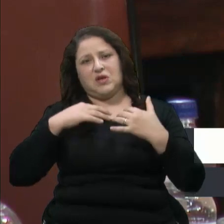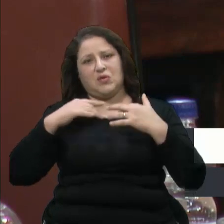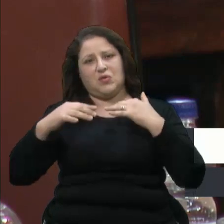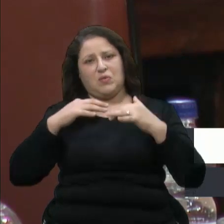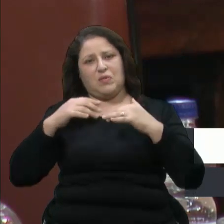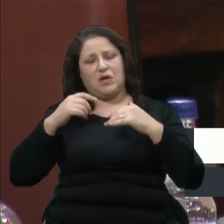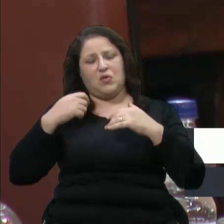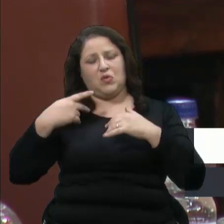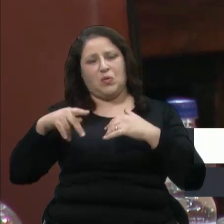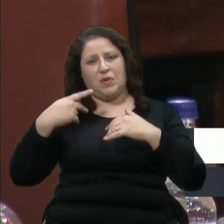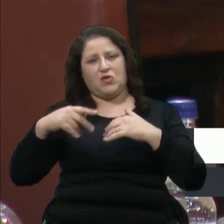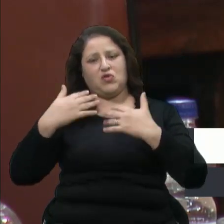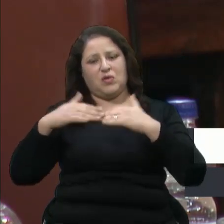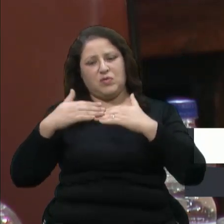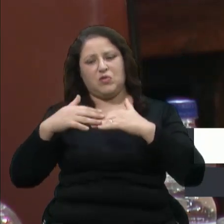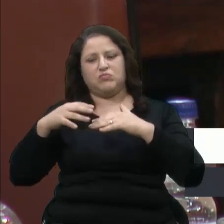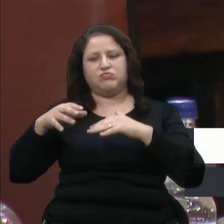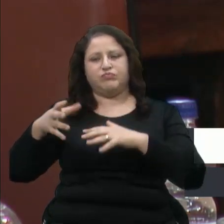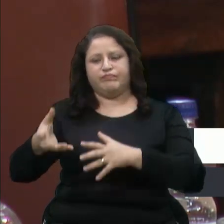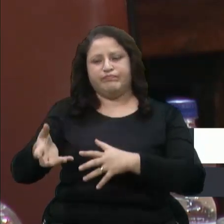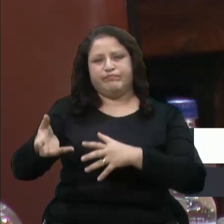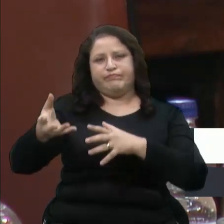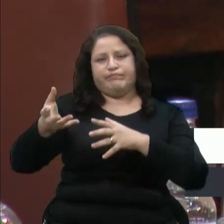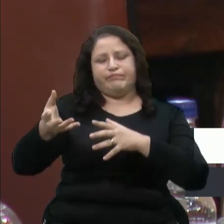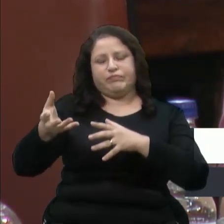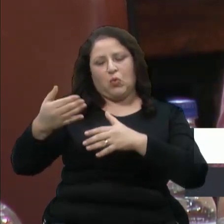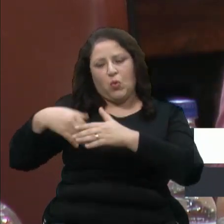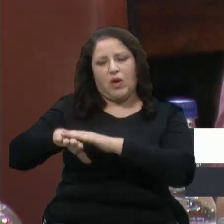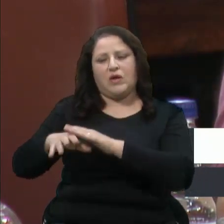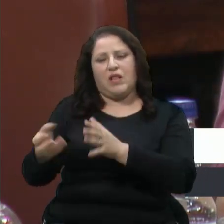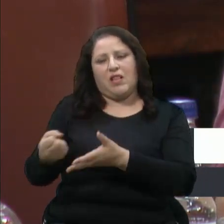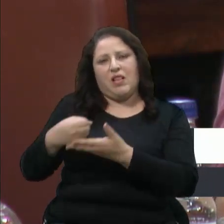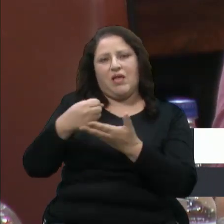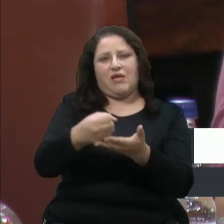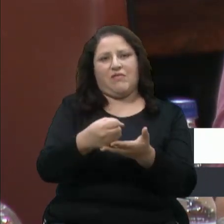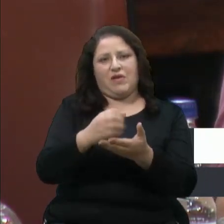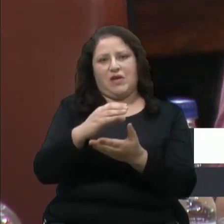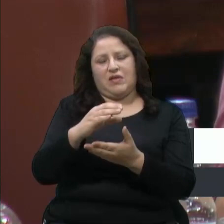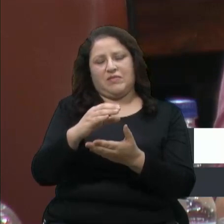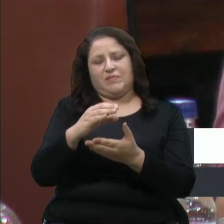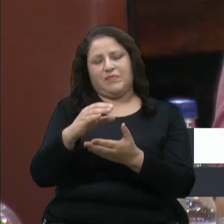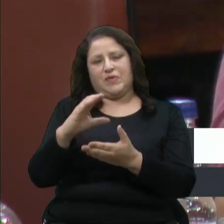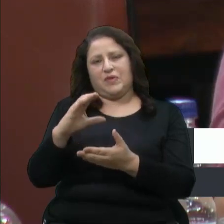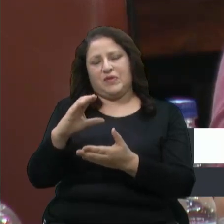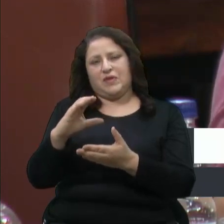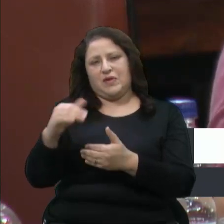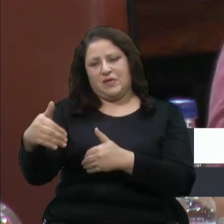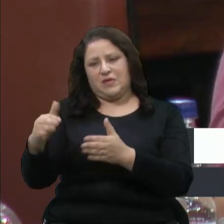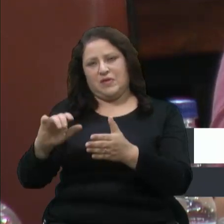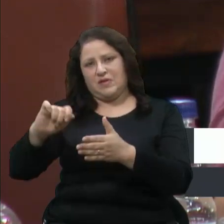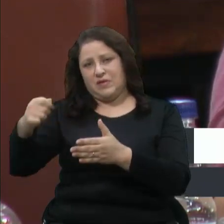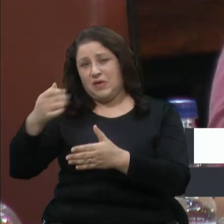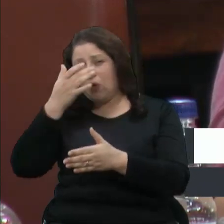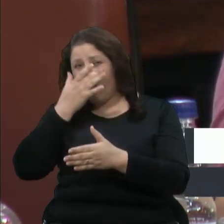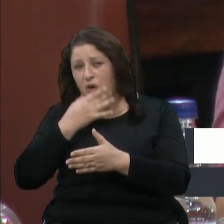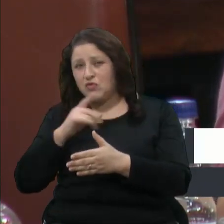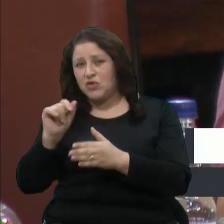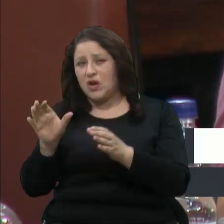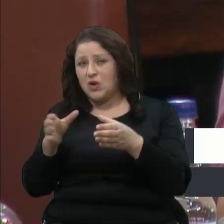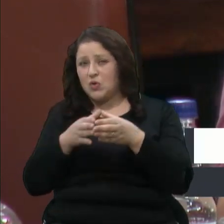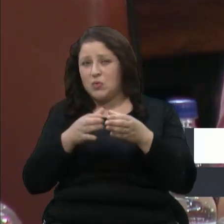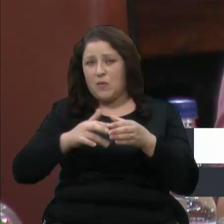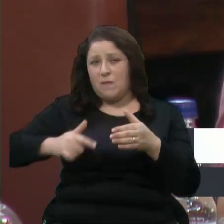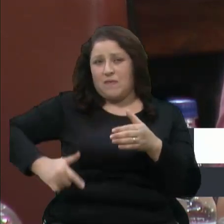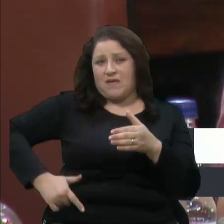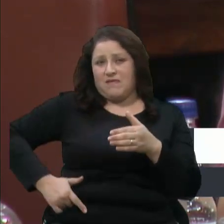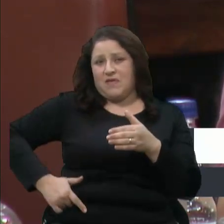queimados. O que tem por trás? Quem está por trás disso, vereador? Isso daí, eu acho que é uma máfia organizada, uma quadrilha